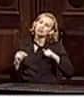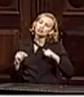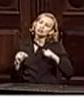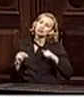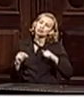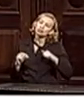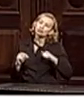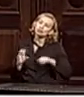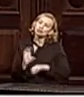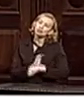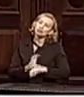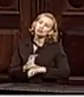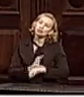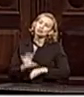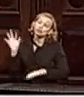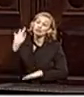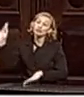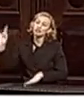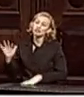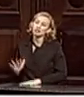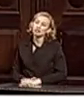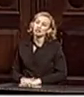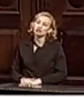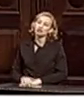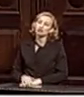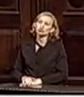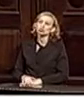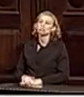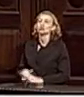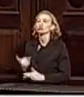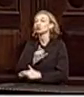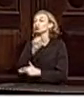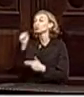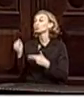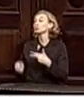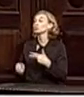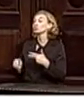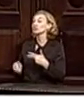Federal, que os poderes são